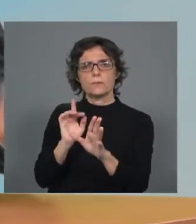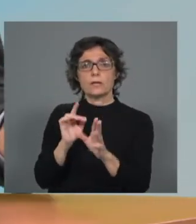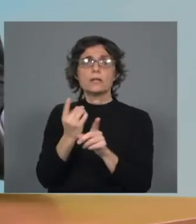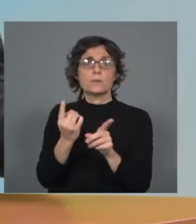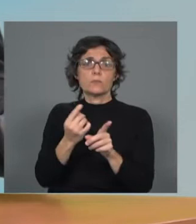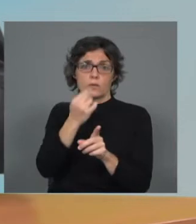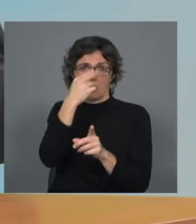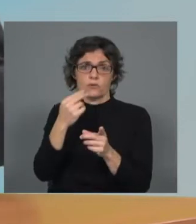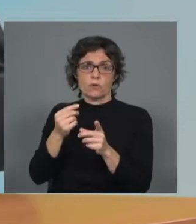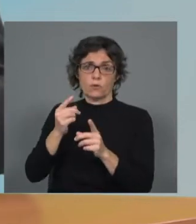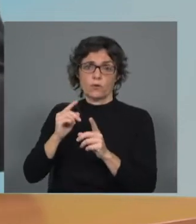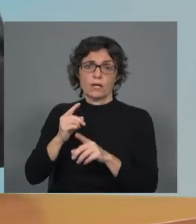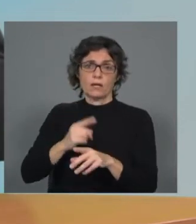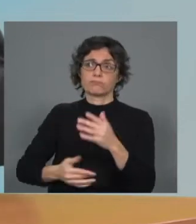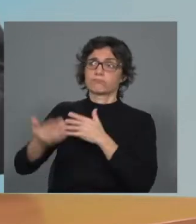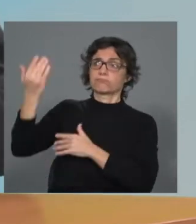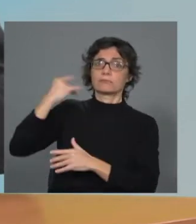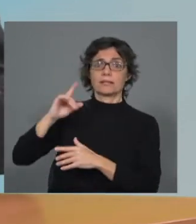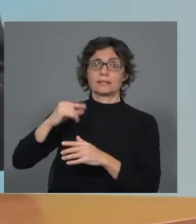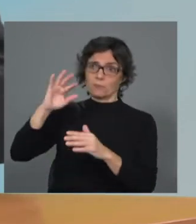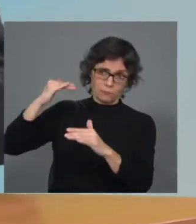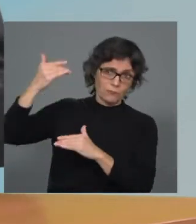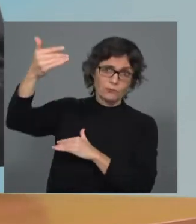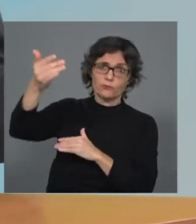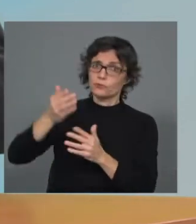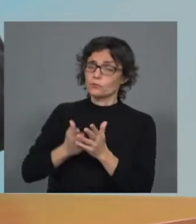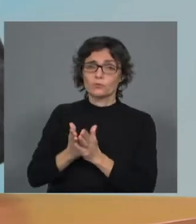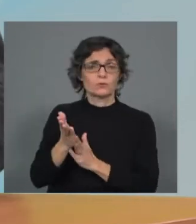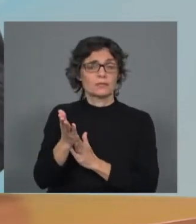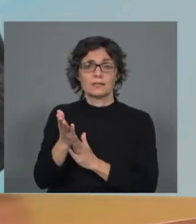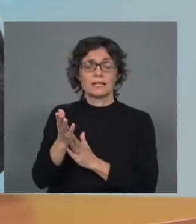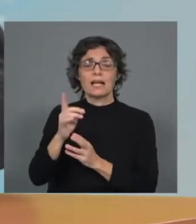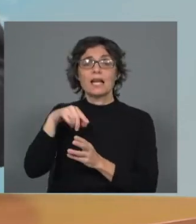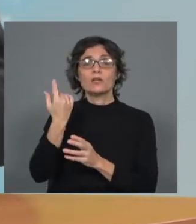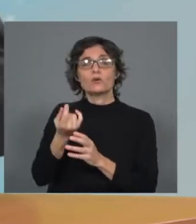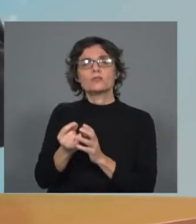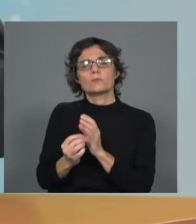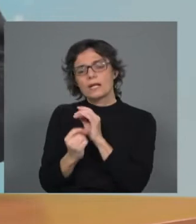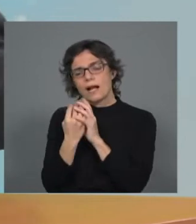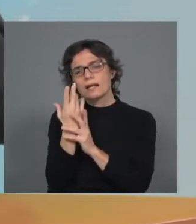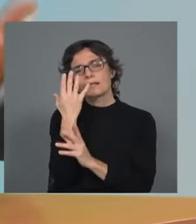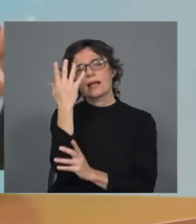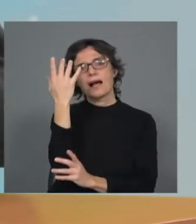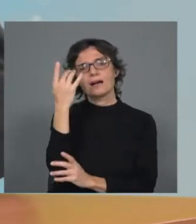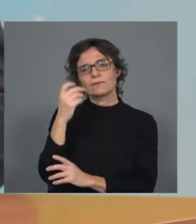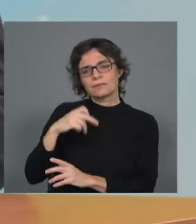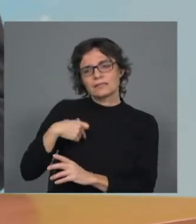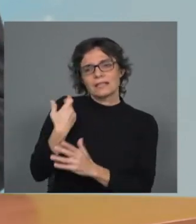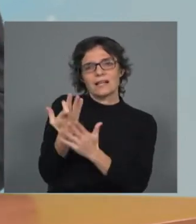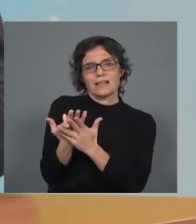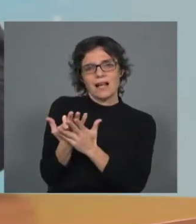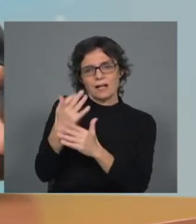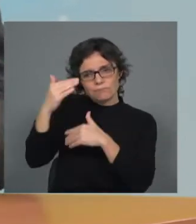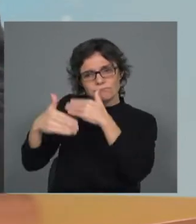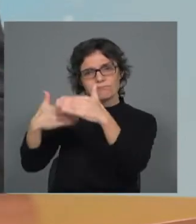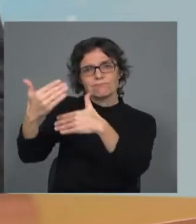não acaba agora, não é? E, portanto, há esta perspectiva de fazer frutificar este legado, desenvolvê-lo, enriquecê-lo, e